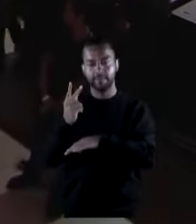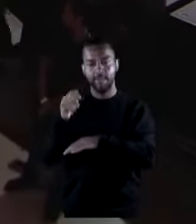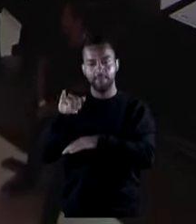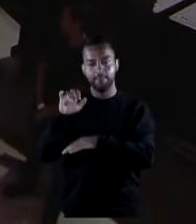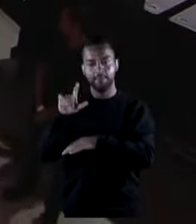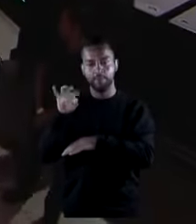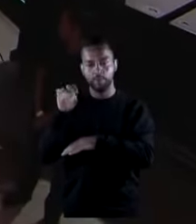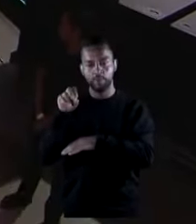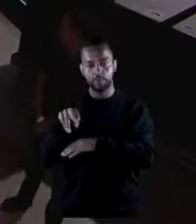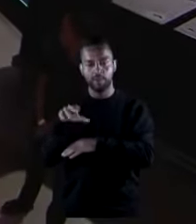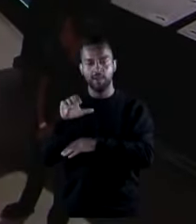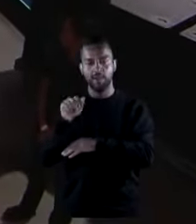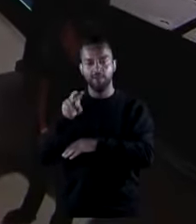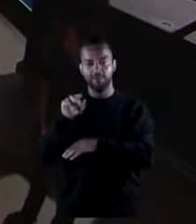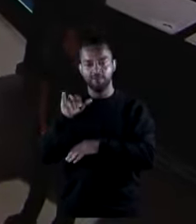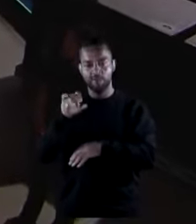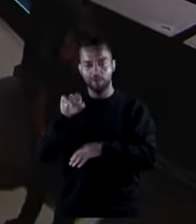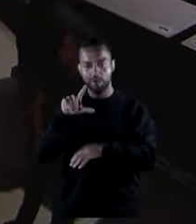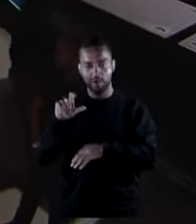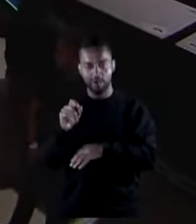suba ao palco.